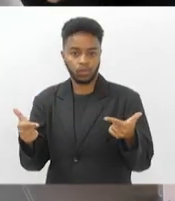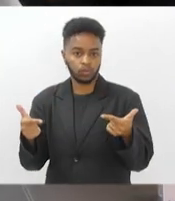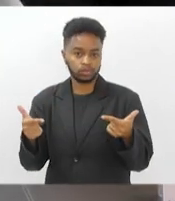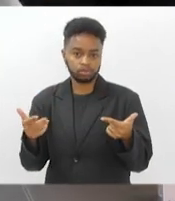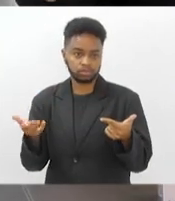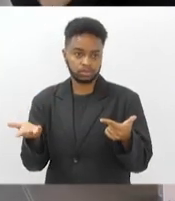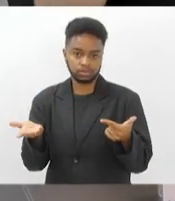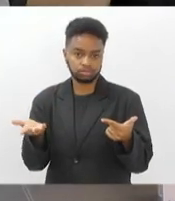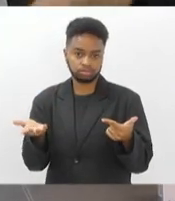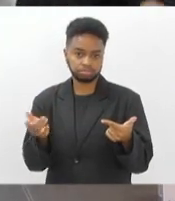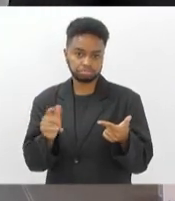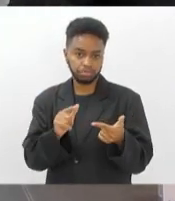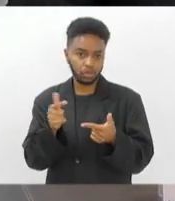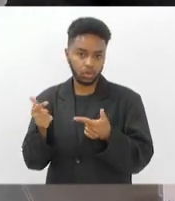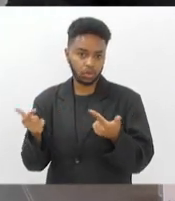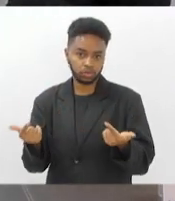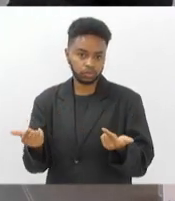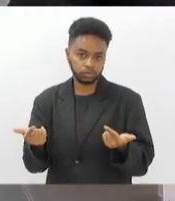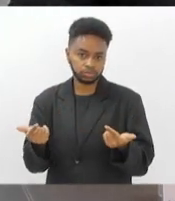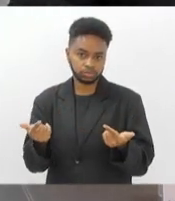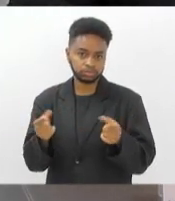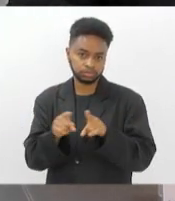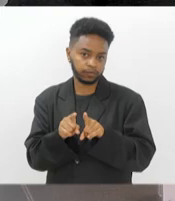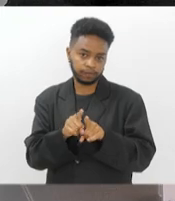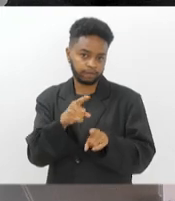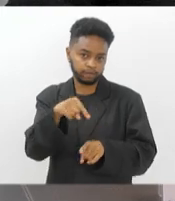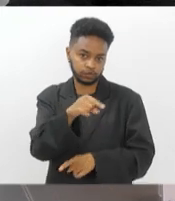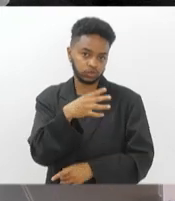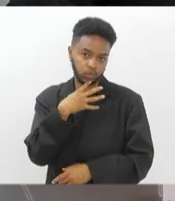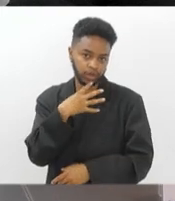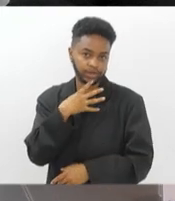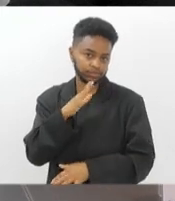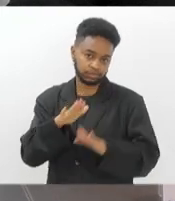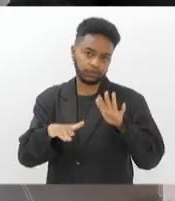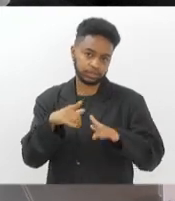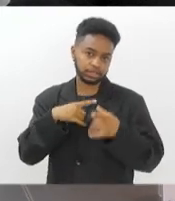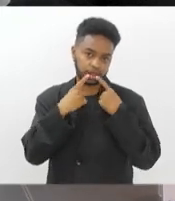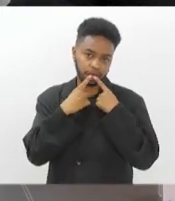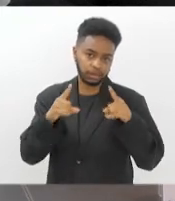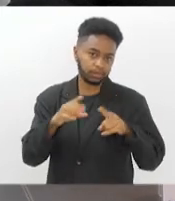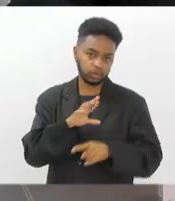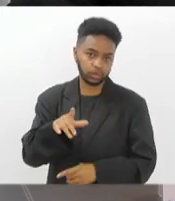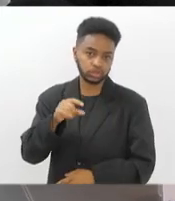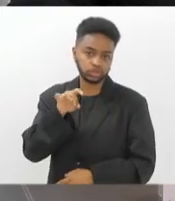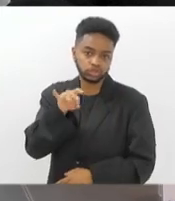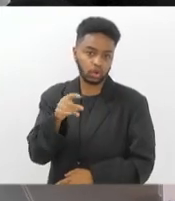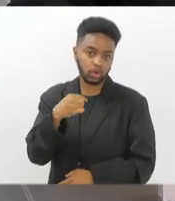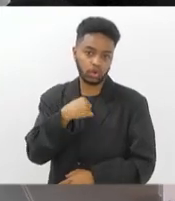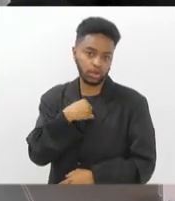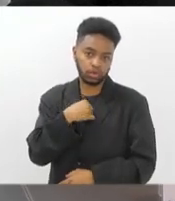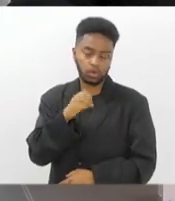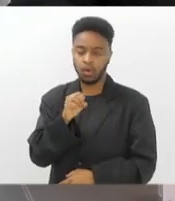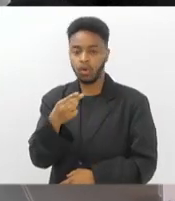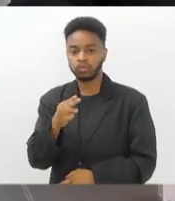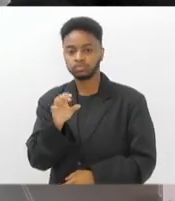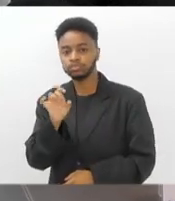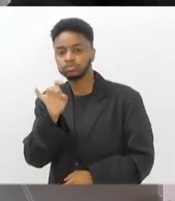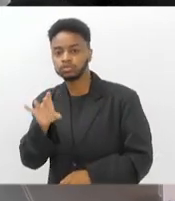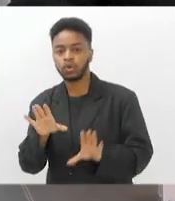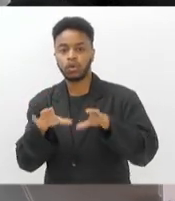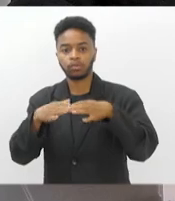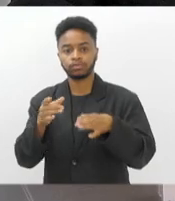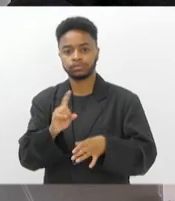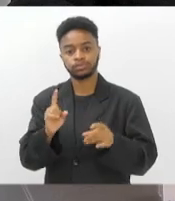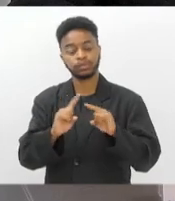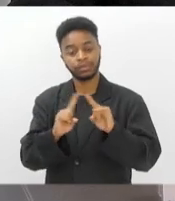enfim de outros que também vossos gabinetes também com certeza recebem reclamações não só a comissão nem somente o meu gabinete então que não